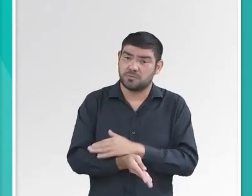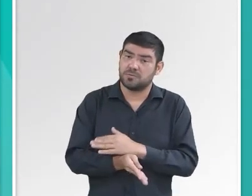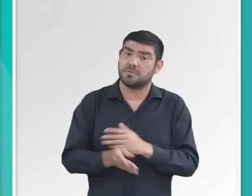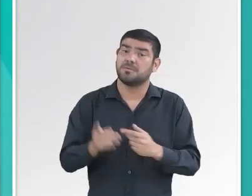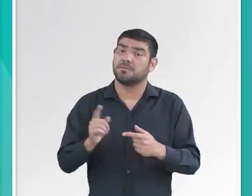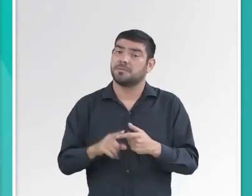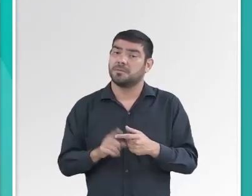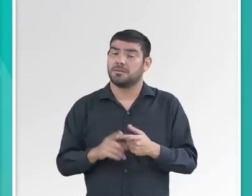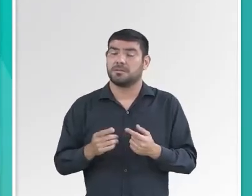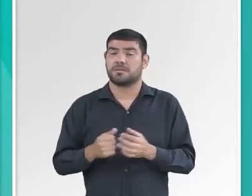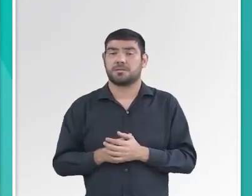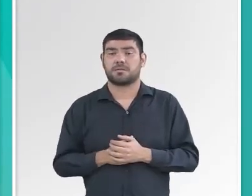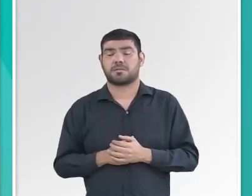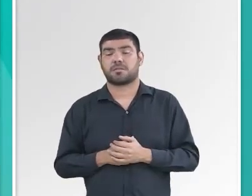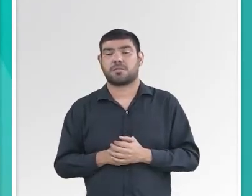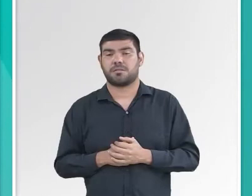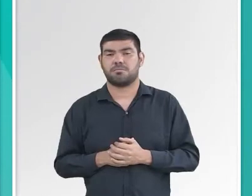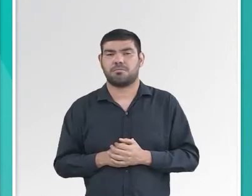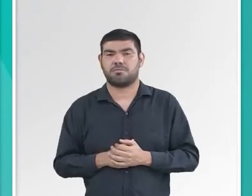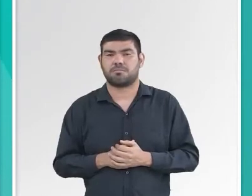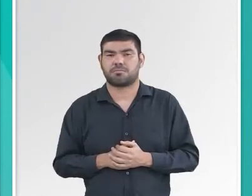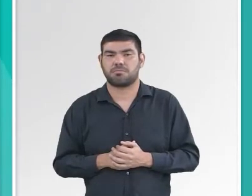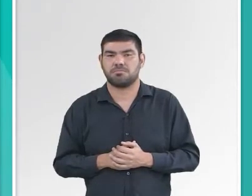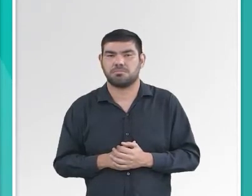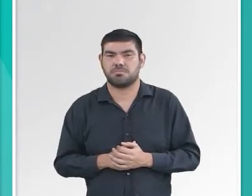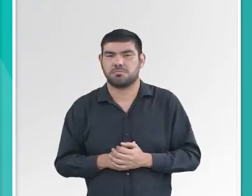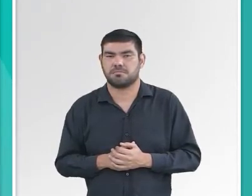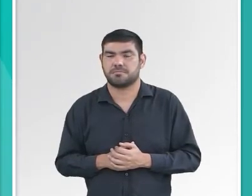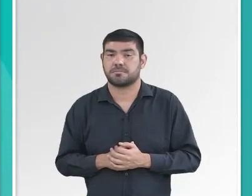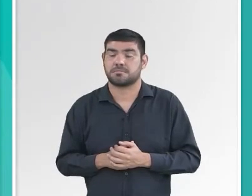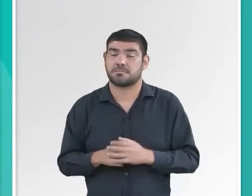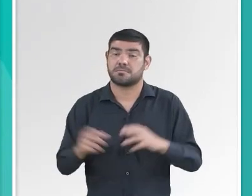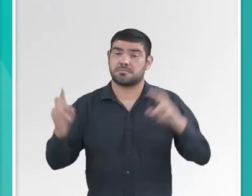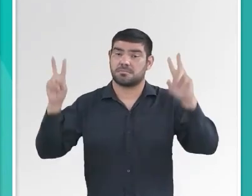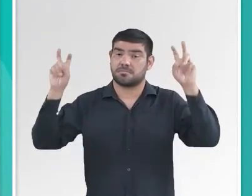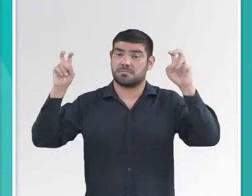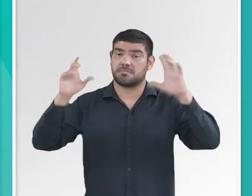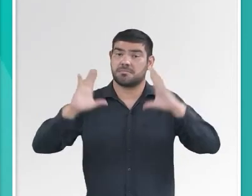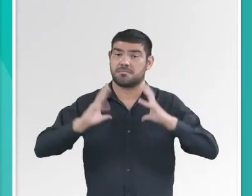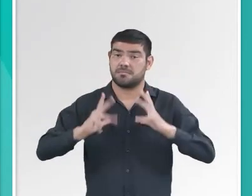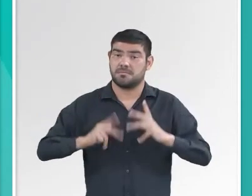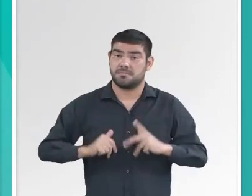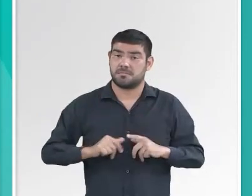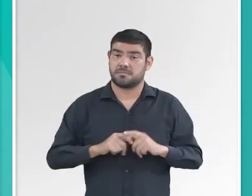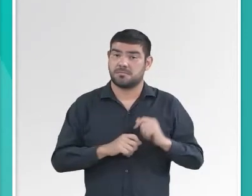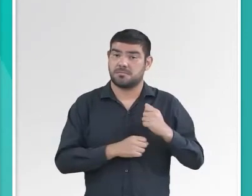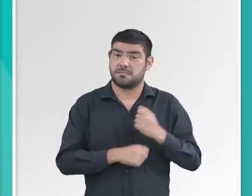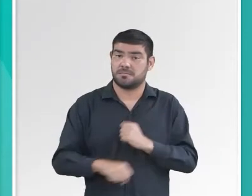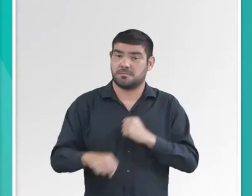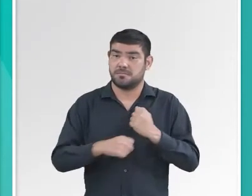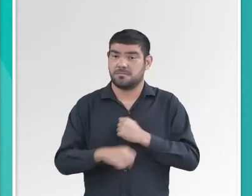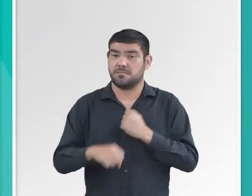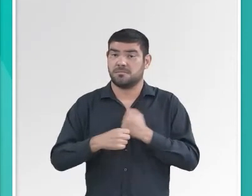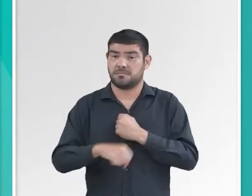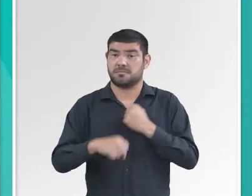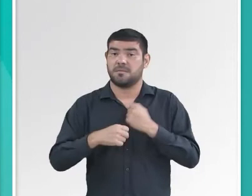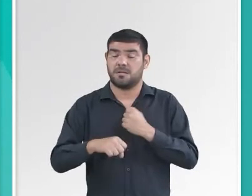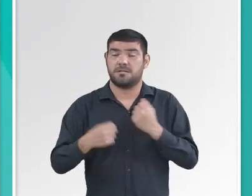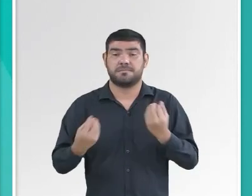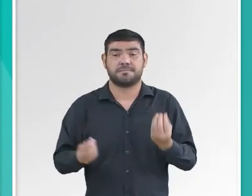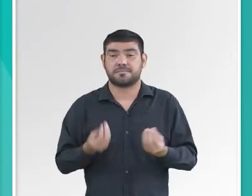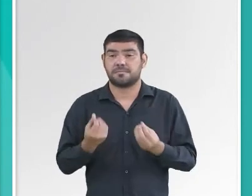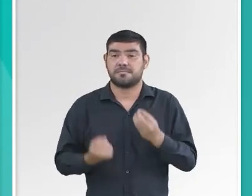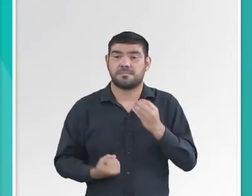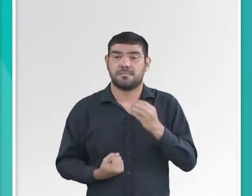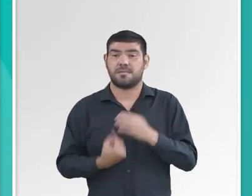que não fazer um tema a respeito da limpeza pública? Não é? Por que não